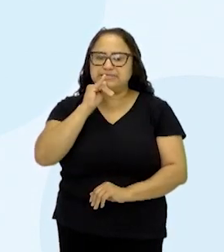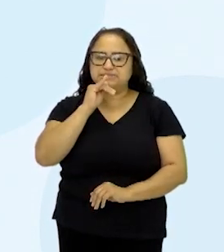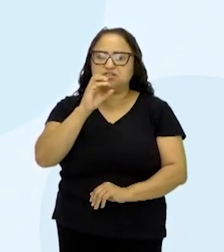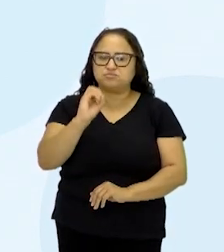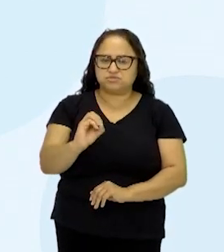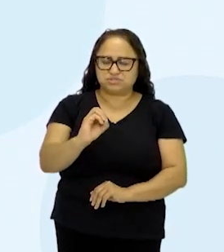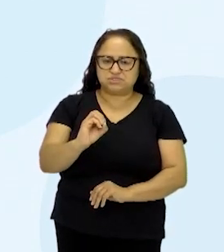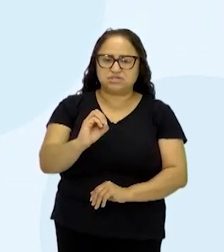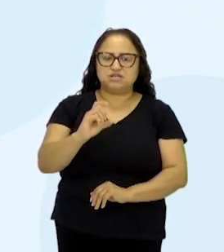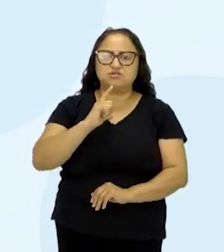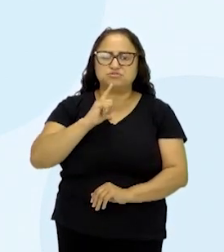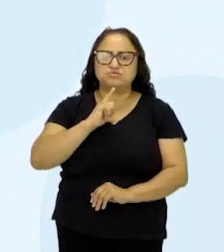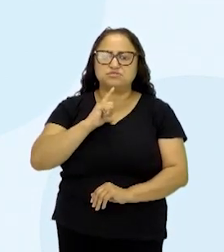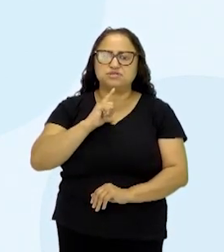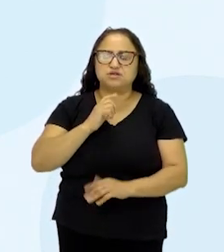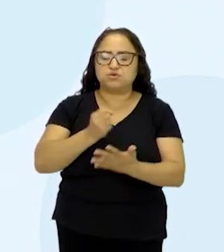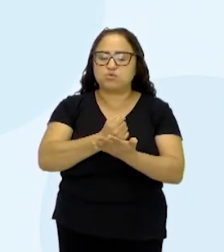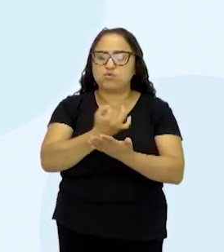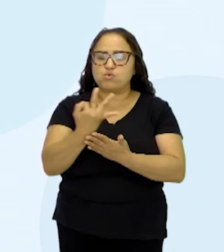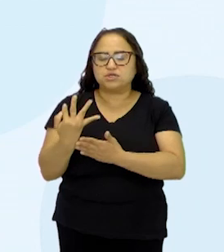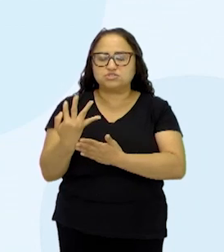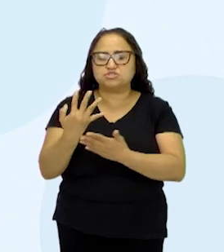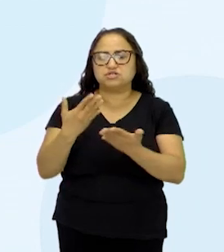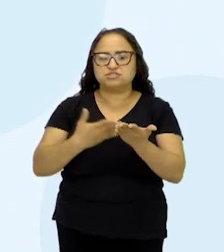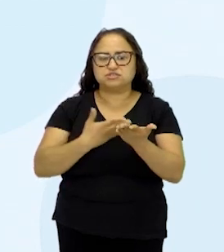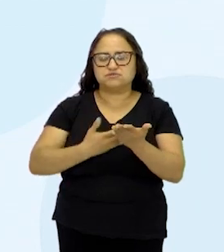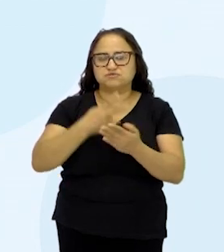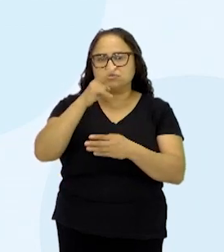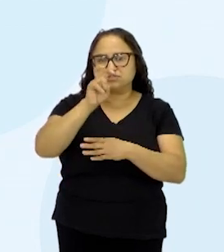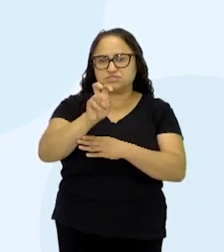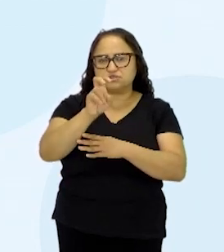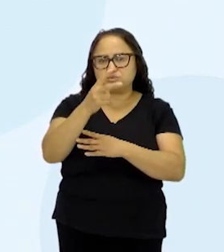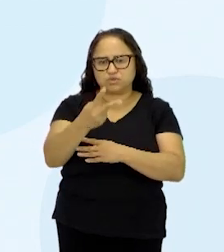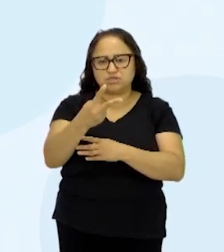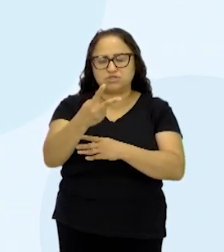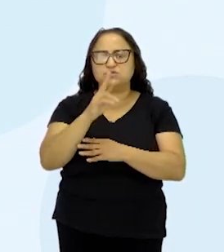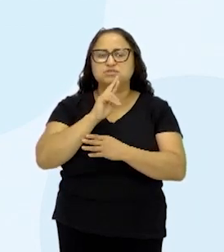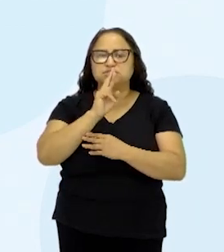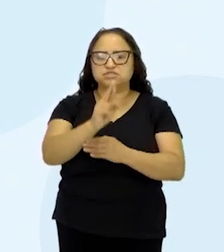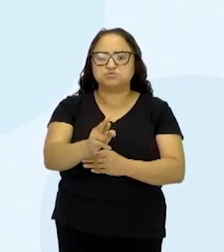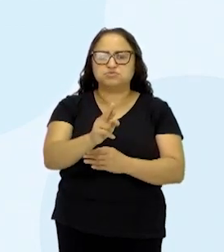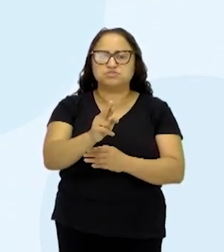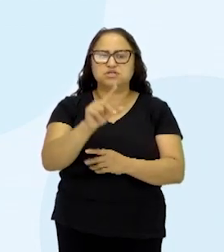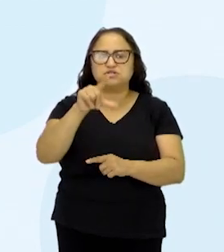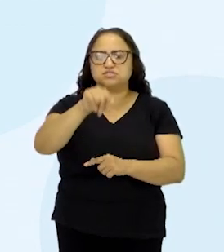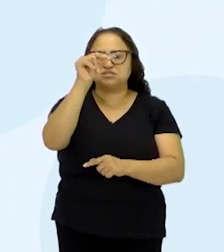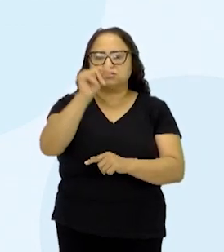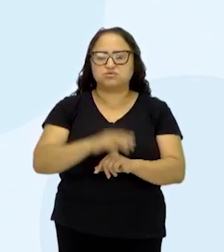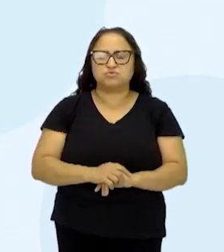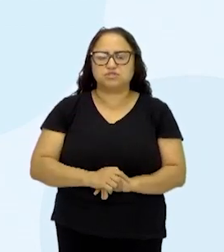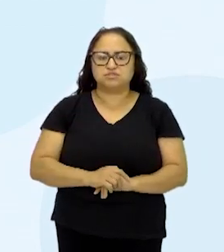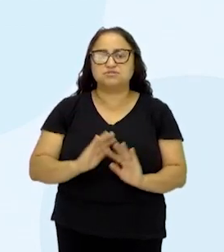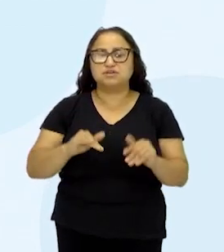que é a quantidade de livros lidos. 52 pessoas responderam a essa opção. Então, a nossa